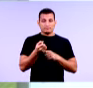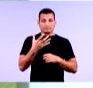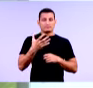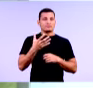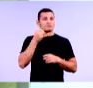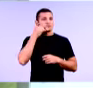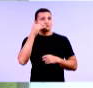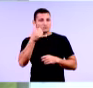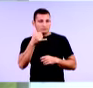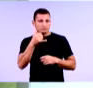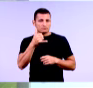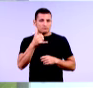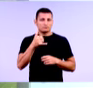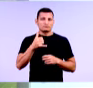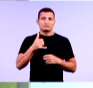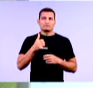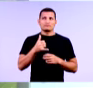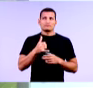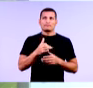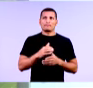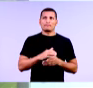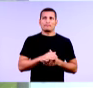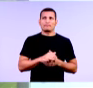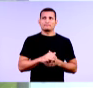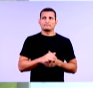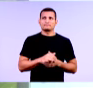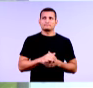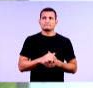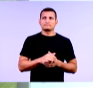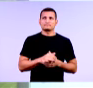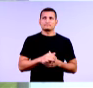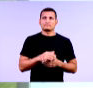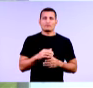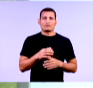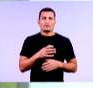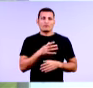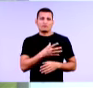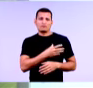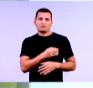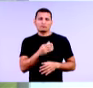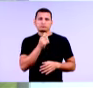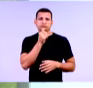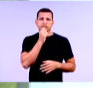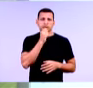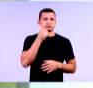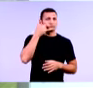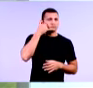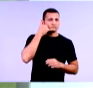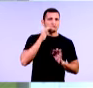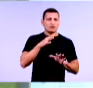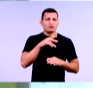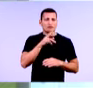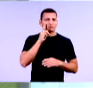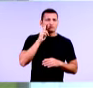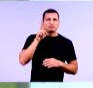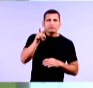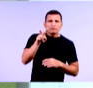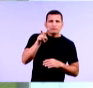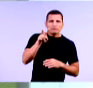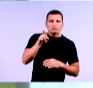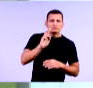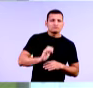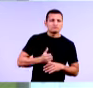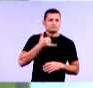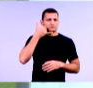alguns momentos, mesmo se o filho ele não ter acesso ao celular, ele vai ver toda vez que você pegar o celular e colocar